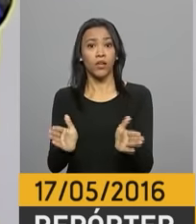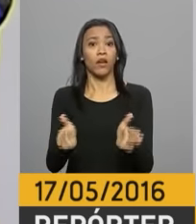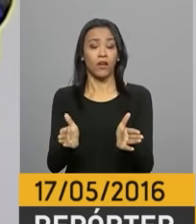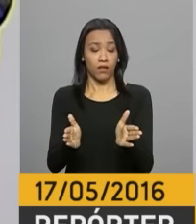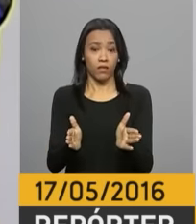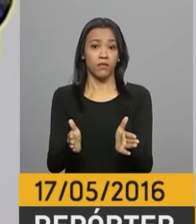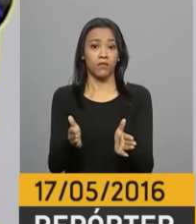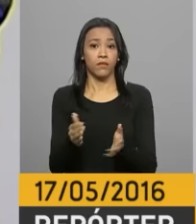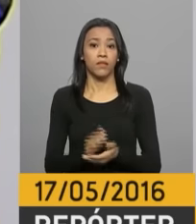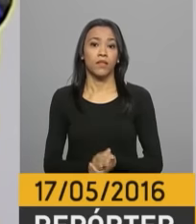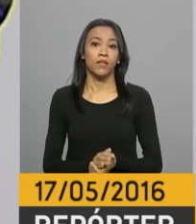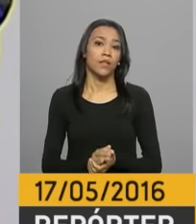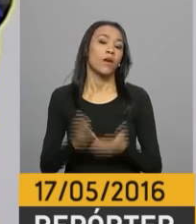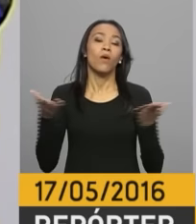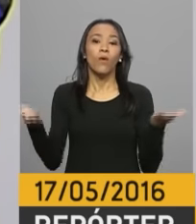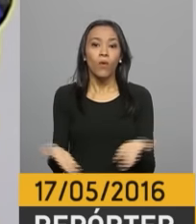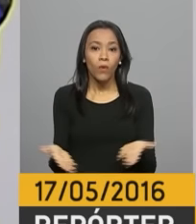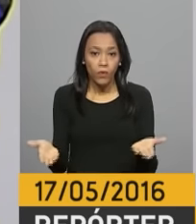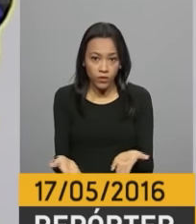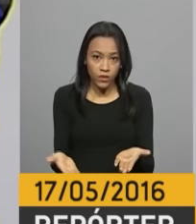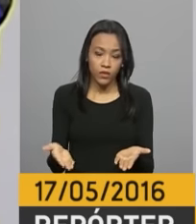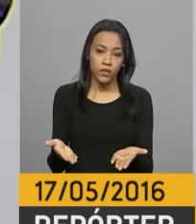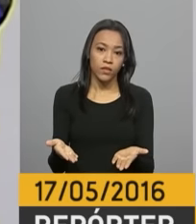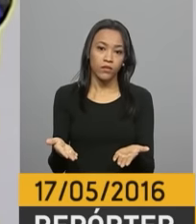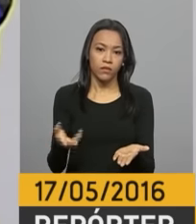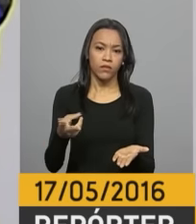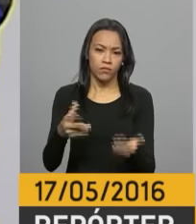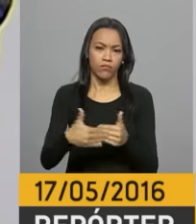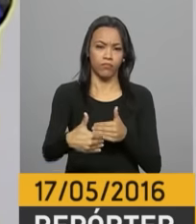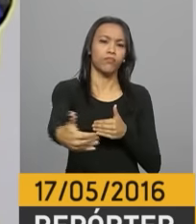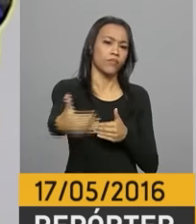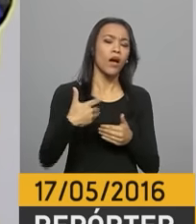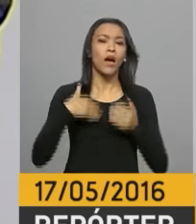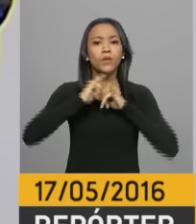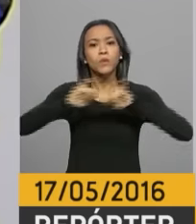demais, hoje anunciados, e